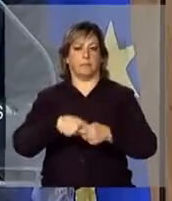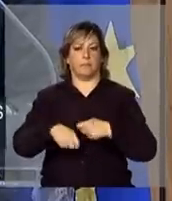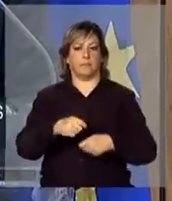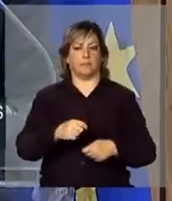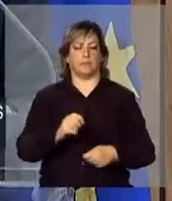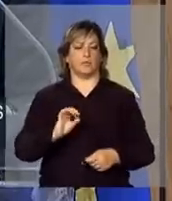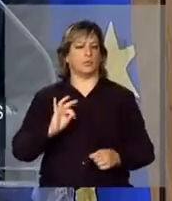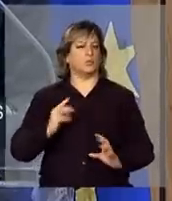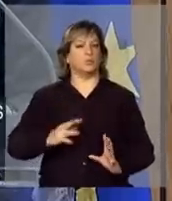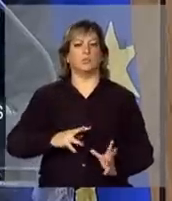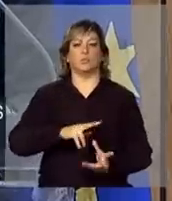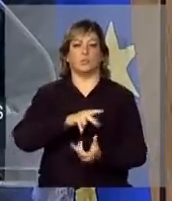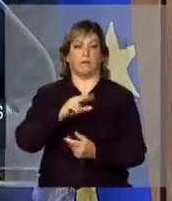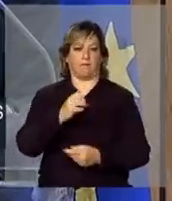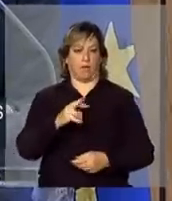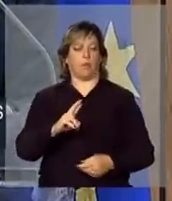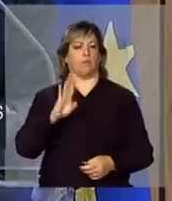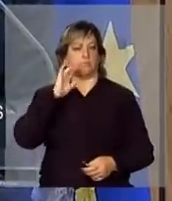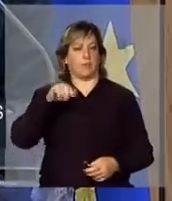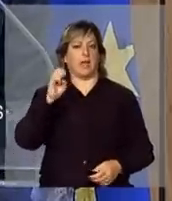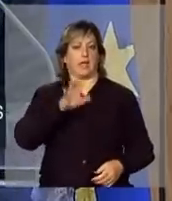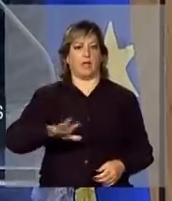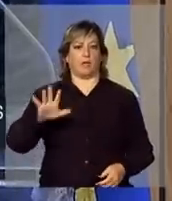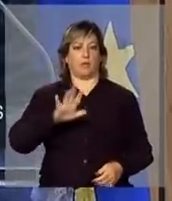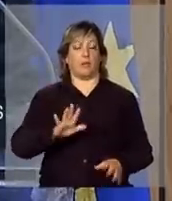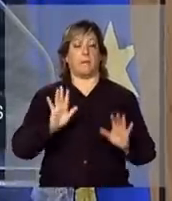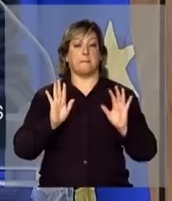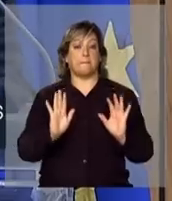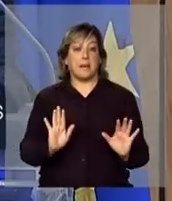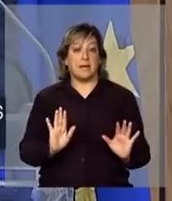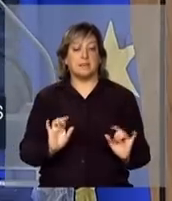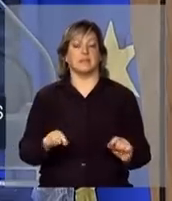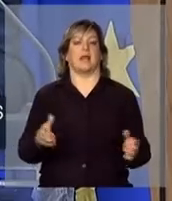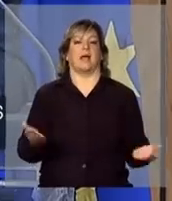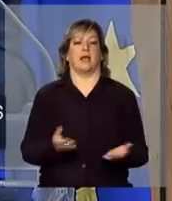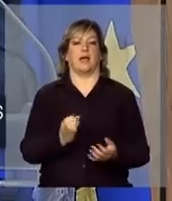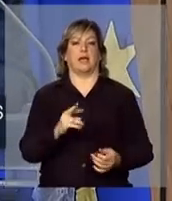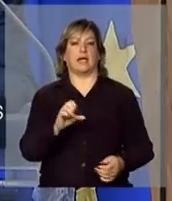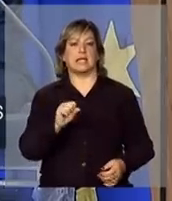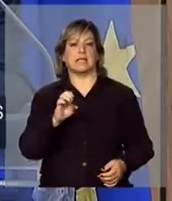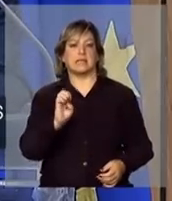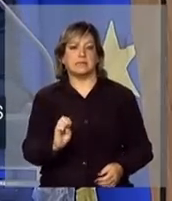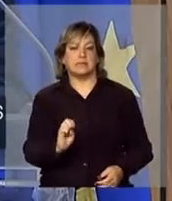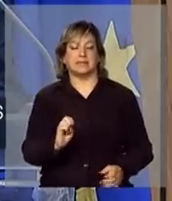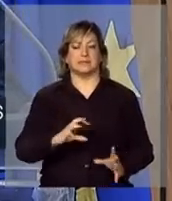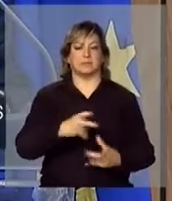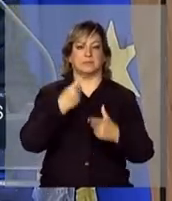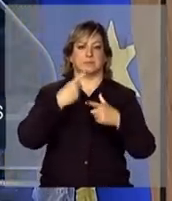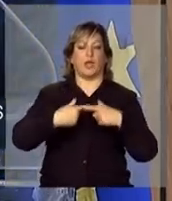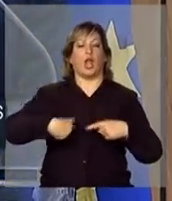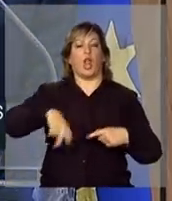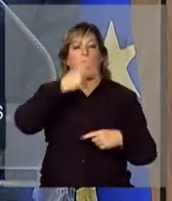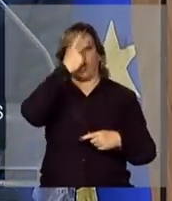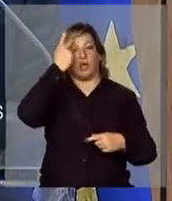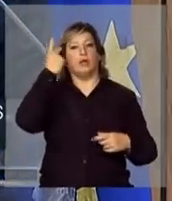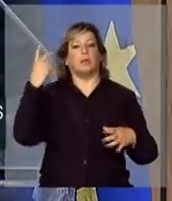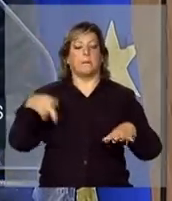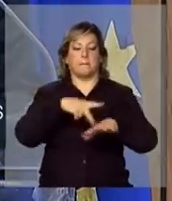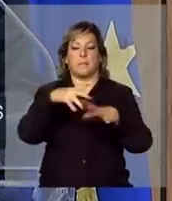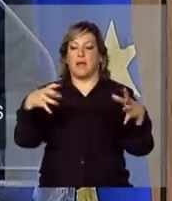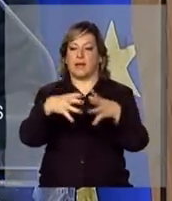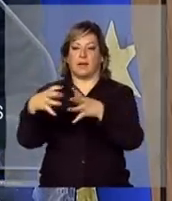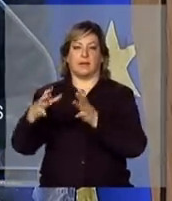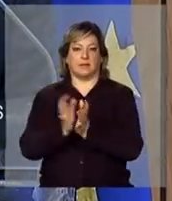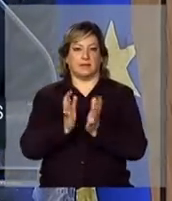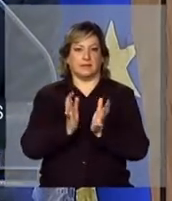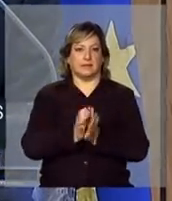mundo. De facto, não obstante a crise internacional, as nossas relações económicas e comerciais não pararam de